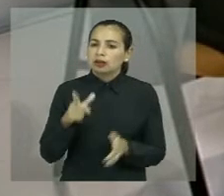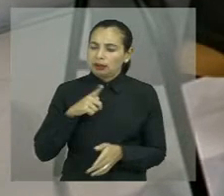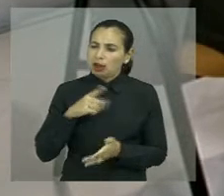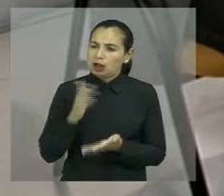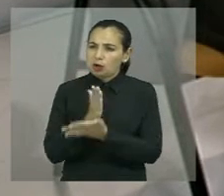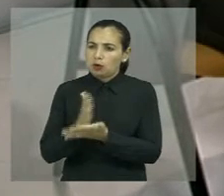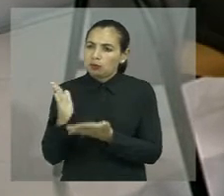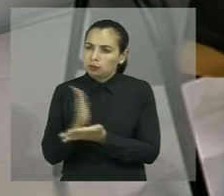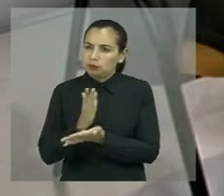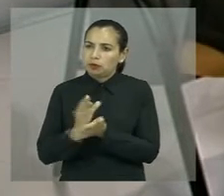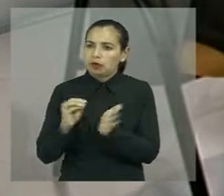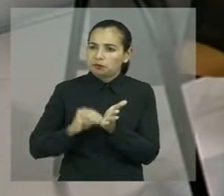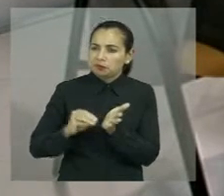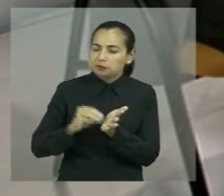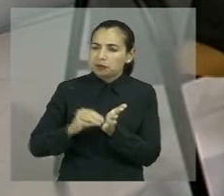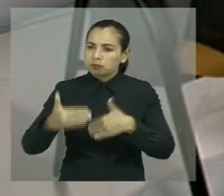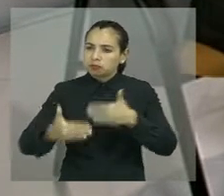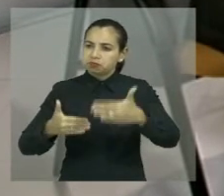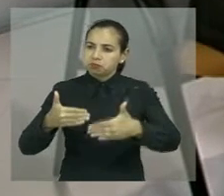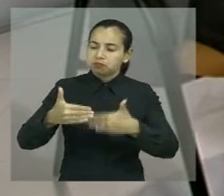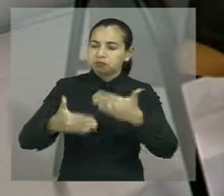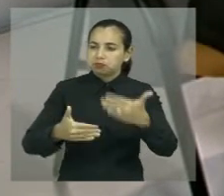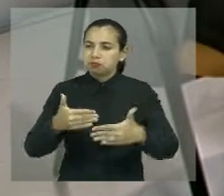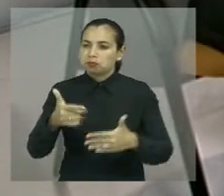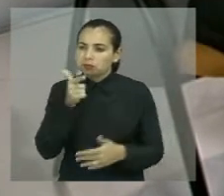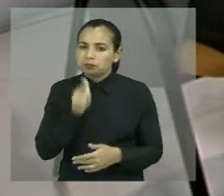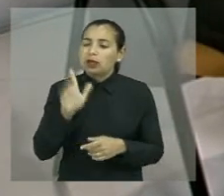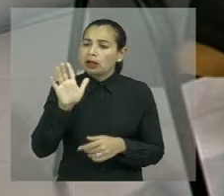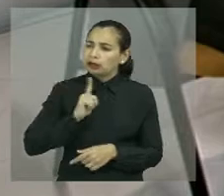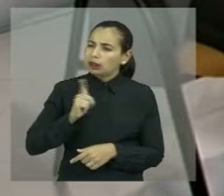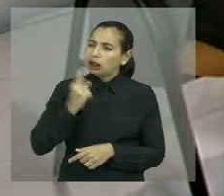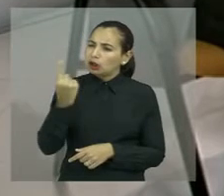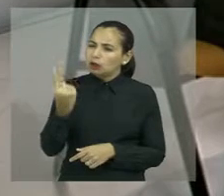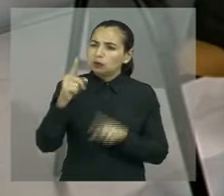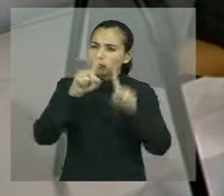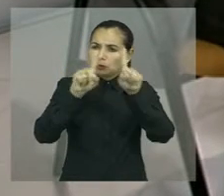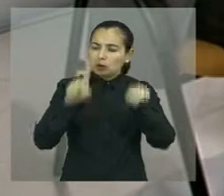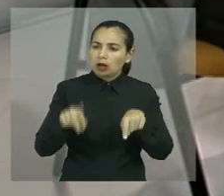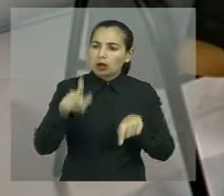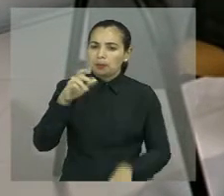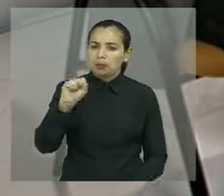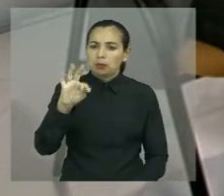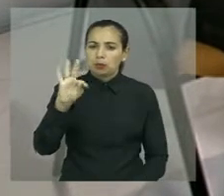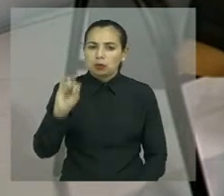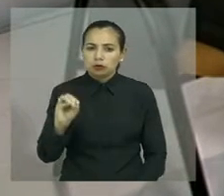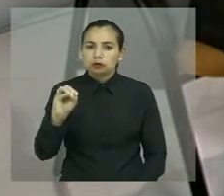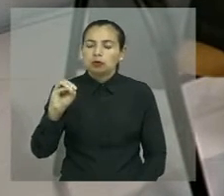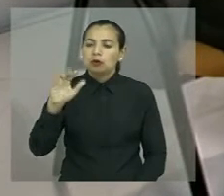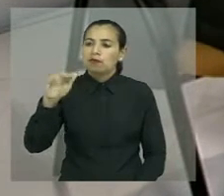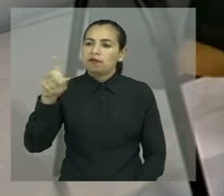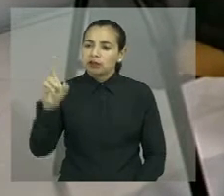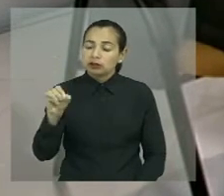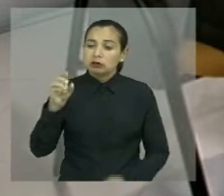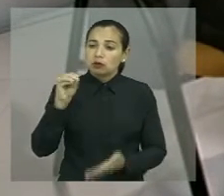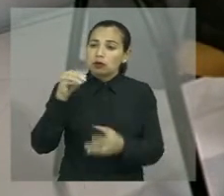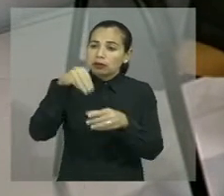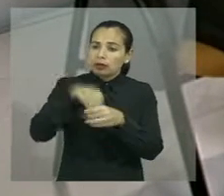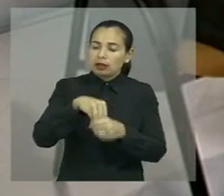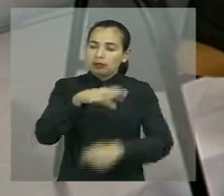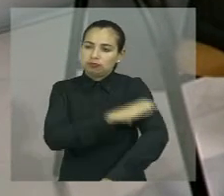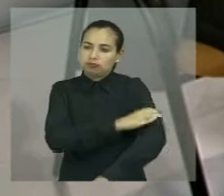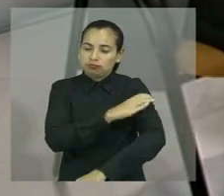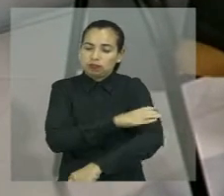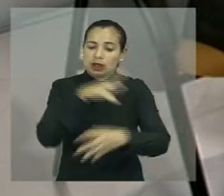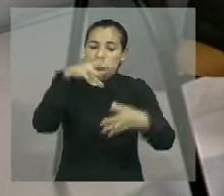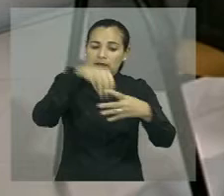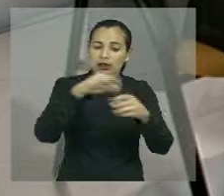estão tramitando, e tem um projeto seu que trata do posto fixo da Guarda Municipal nas escolas. É esse que